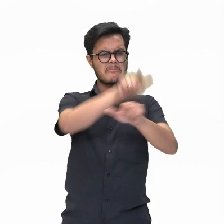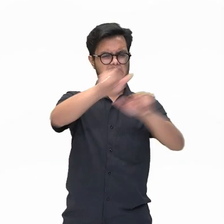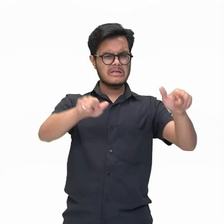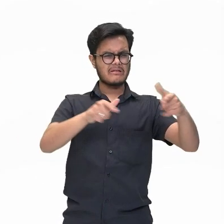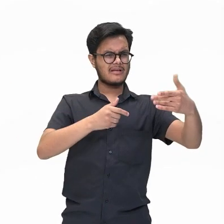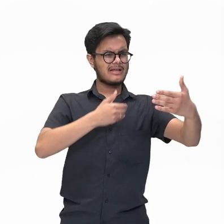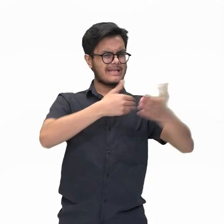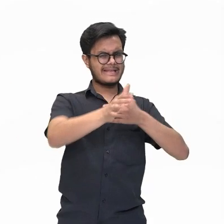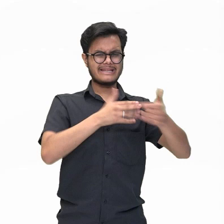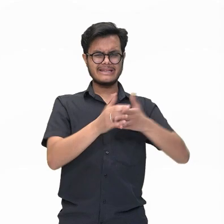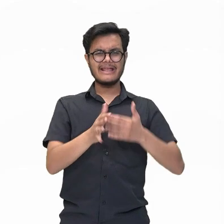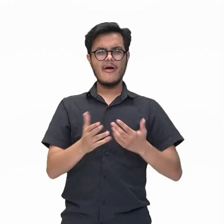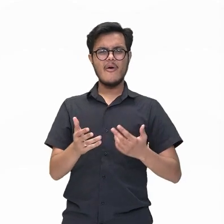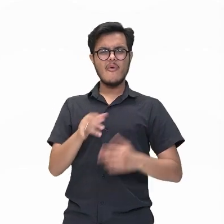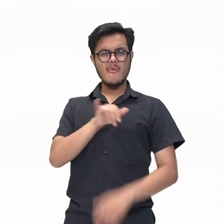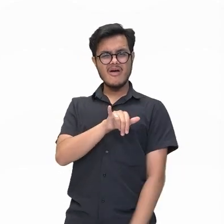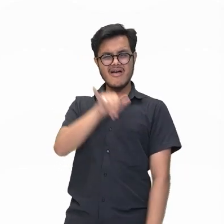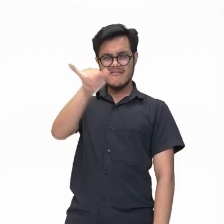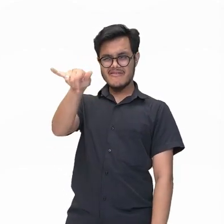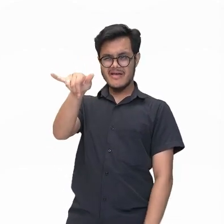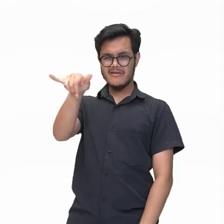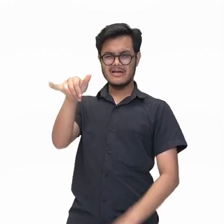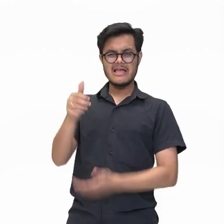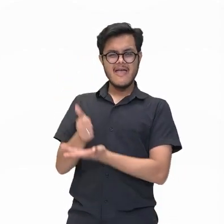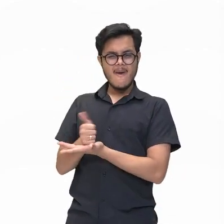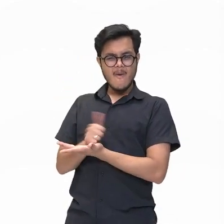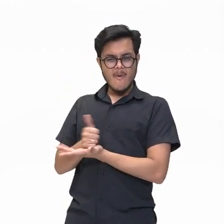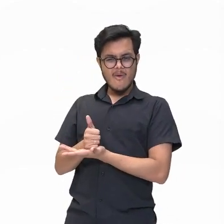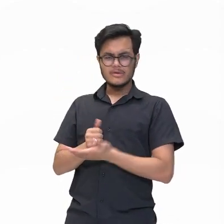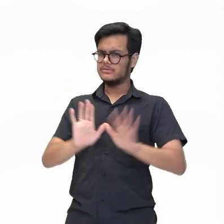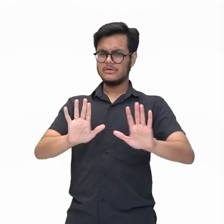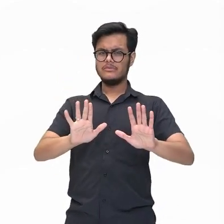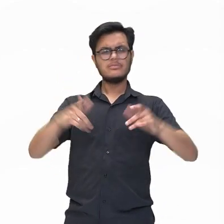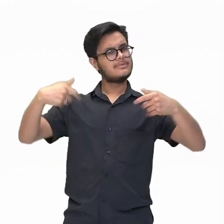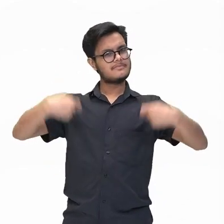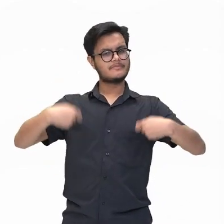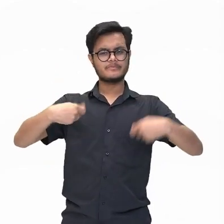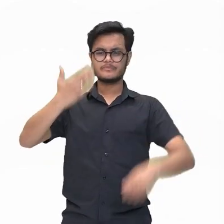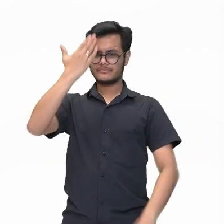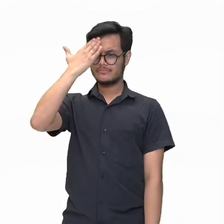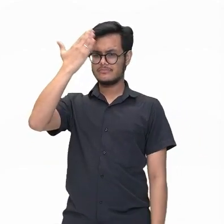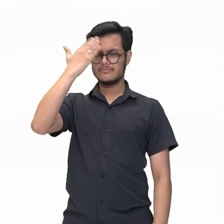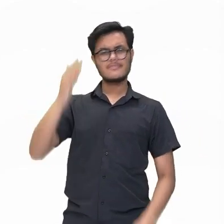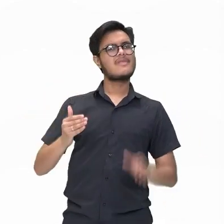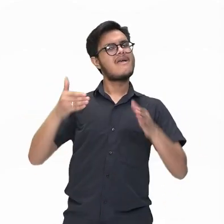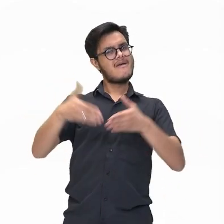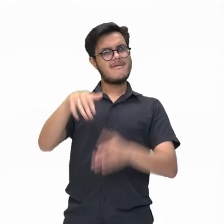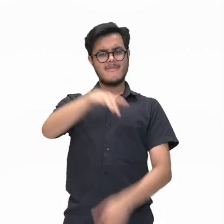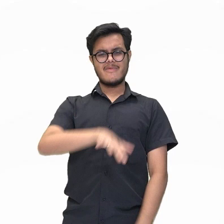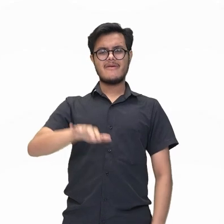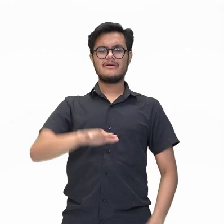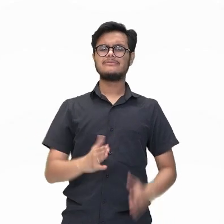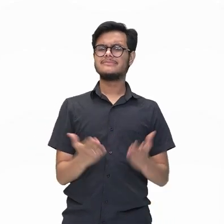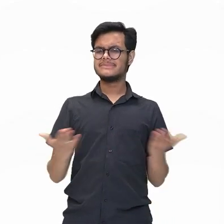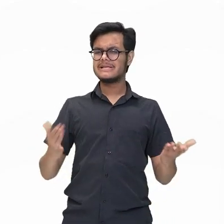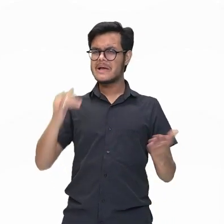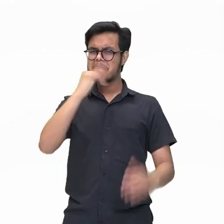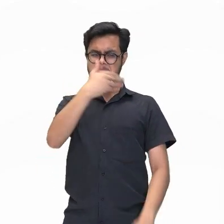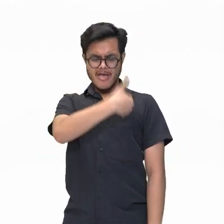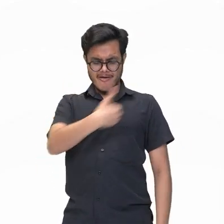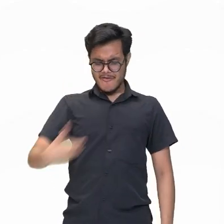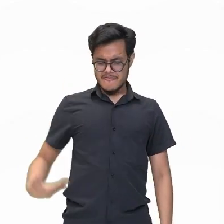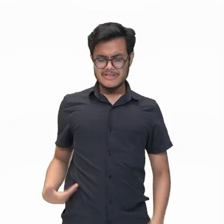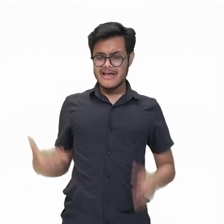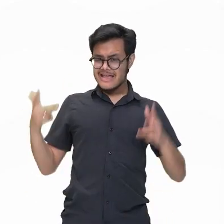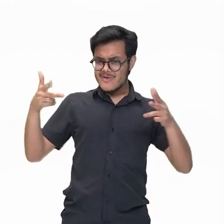pessoa pilotar um avião, pois isso exige conhecimento especializado. Ora, governar um país